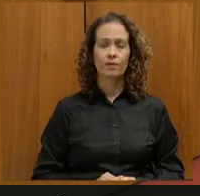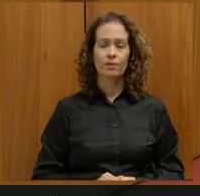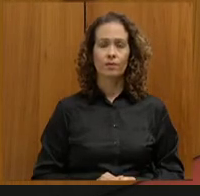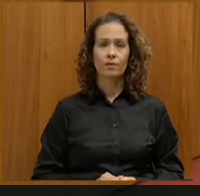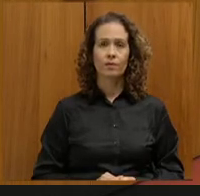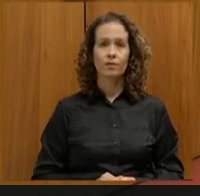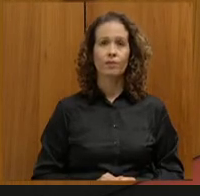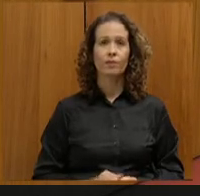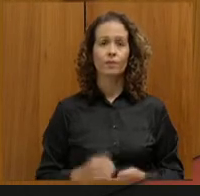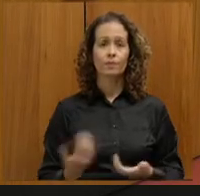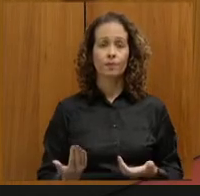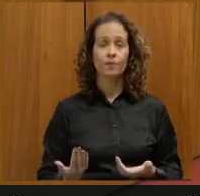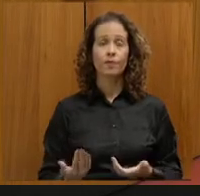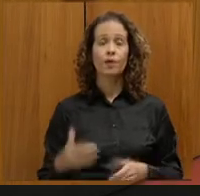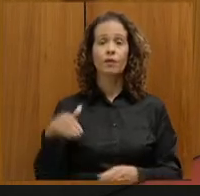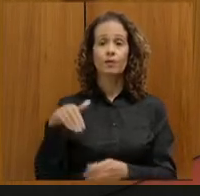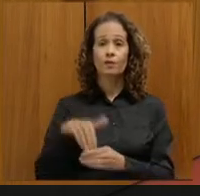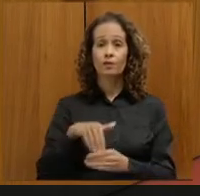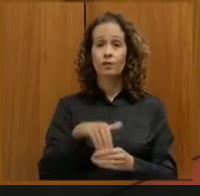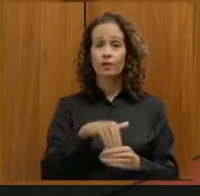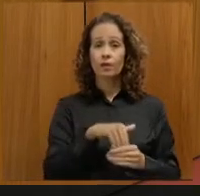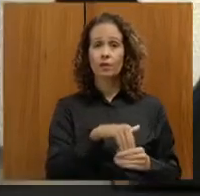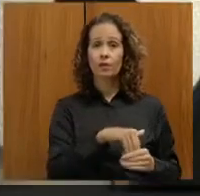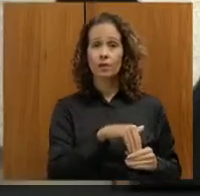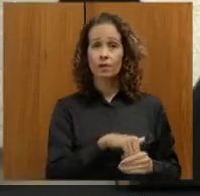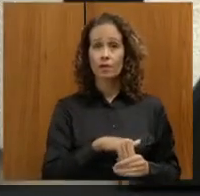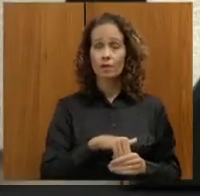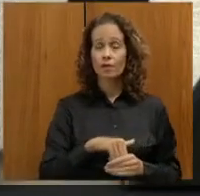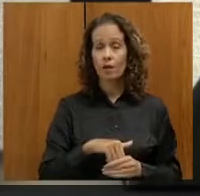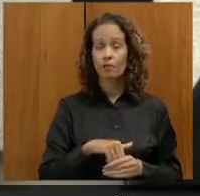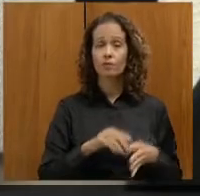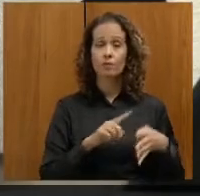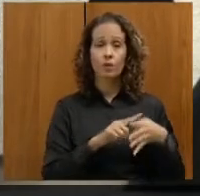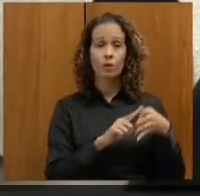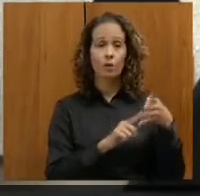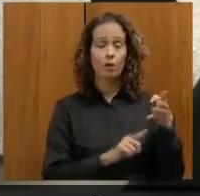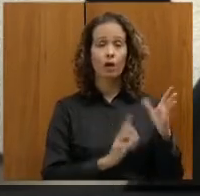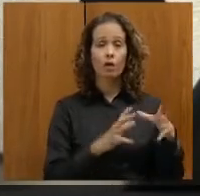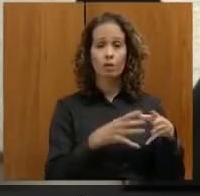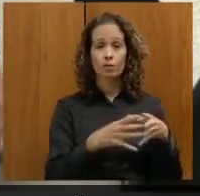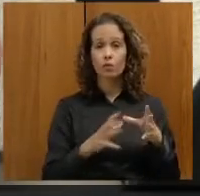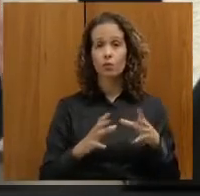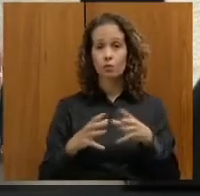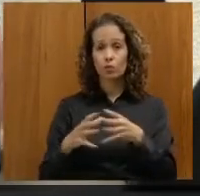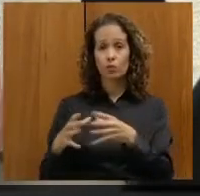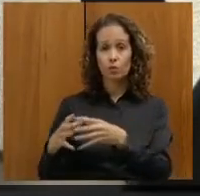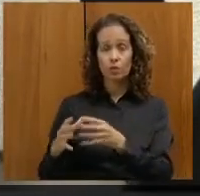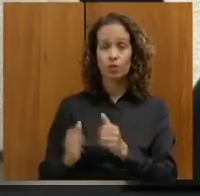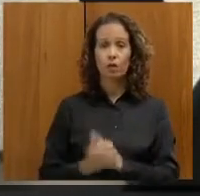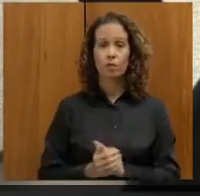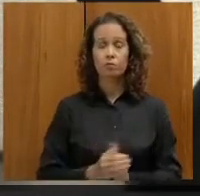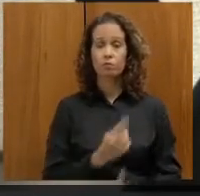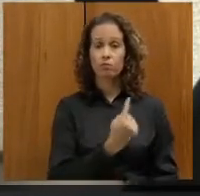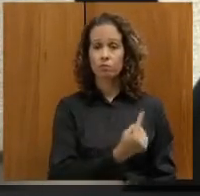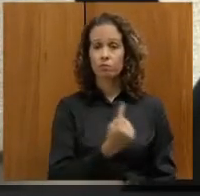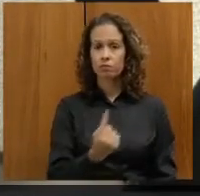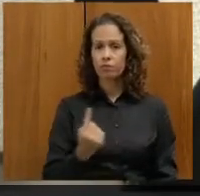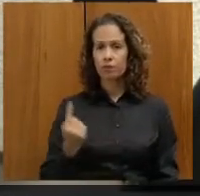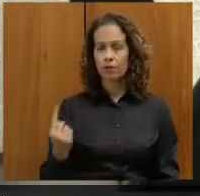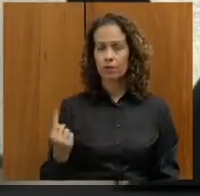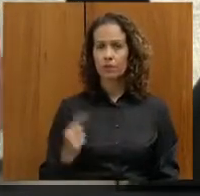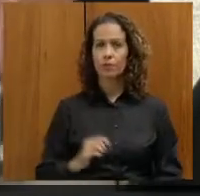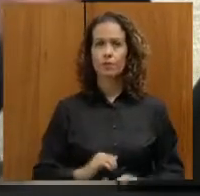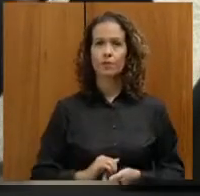nós vamos colocar em votação através de quatro comissões né uma por uma e